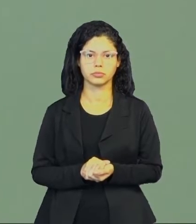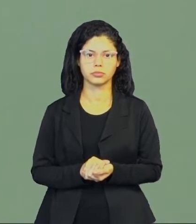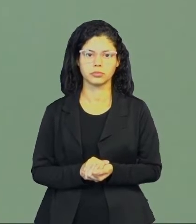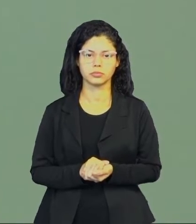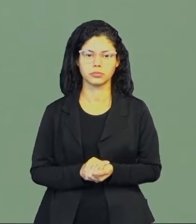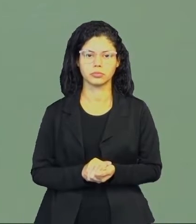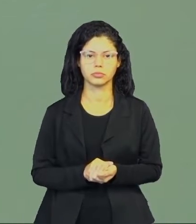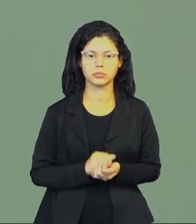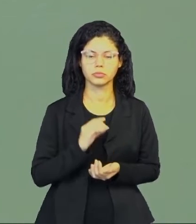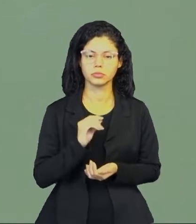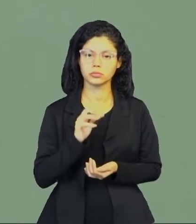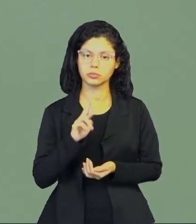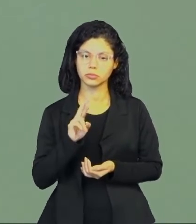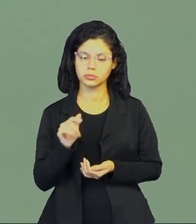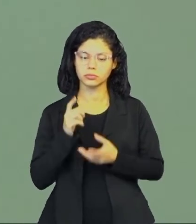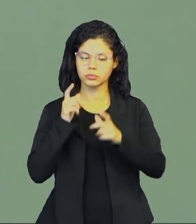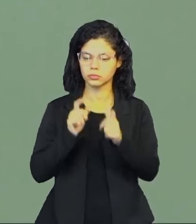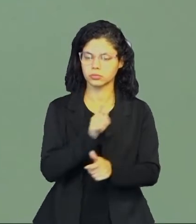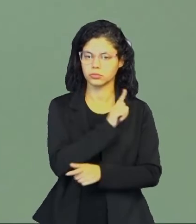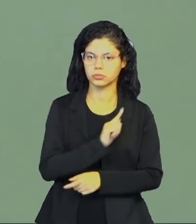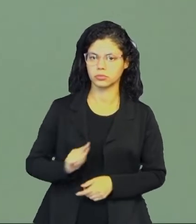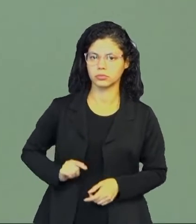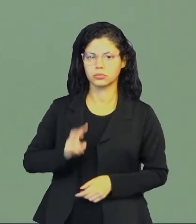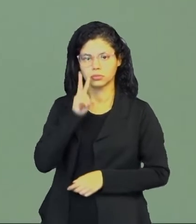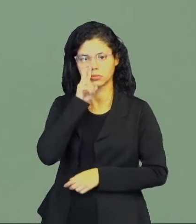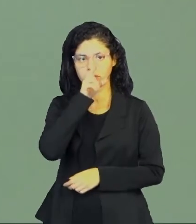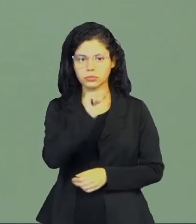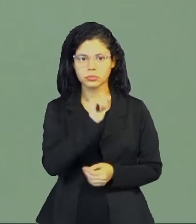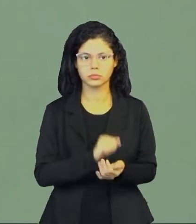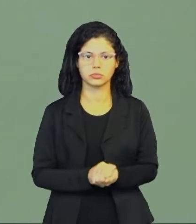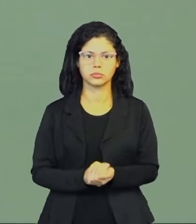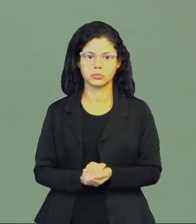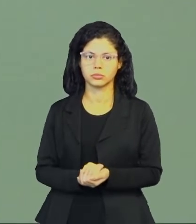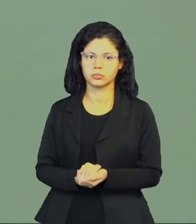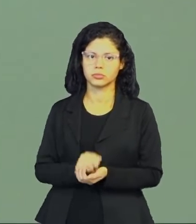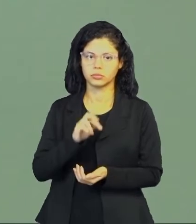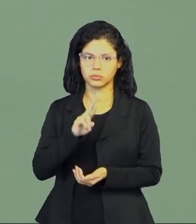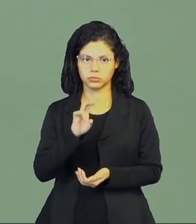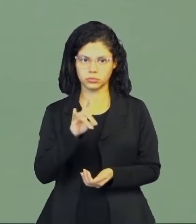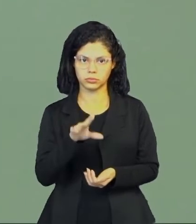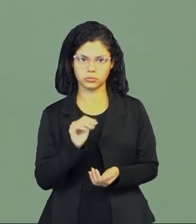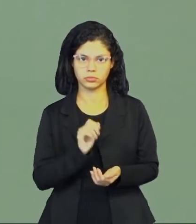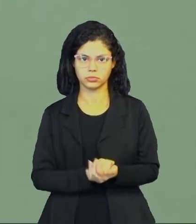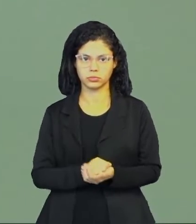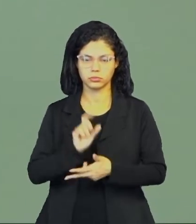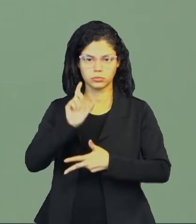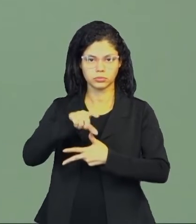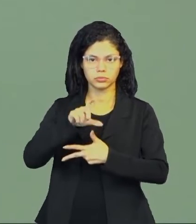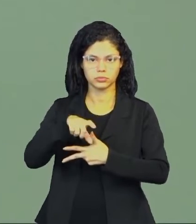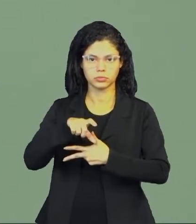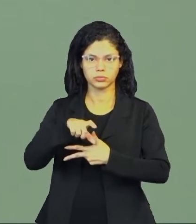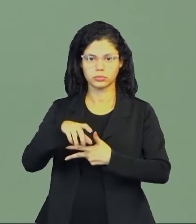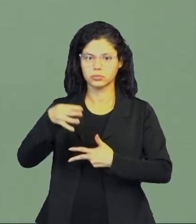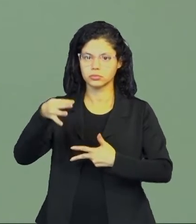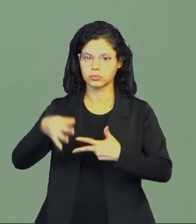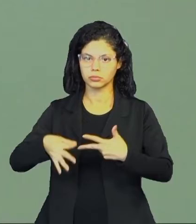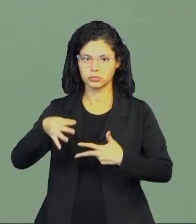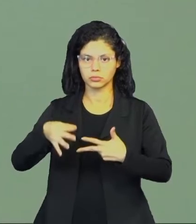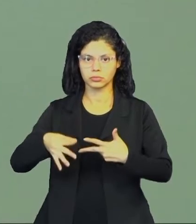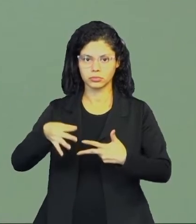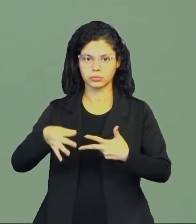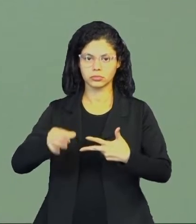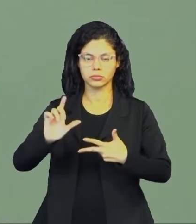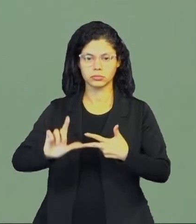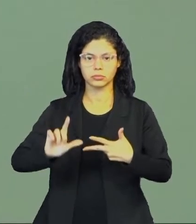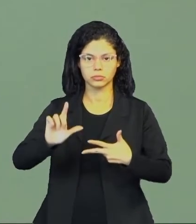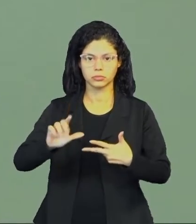uma ótica aonde esses governos, esses poderes, eles se autorregulam, né? Você tem ali o executivo, o judiciário, o legislativo, né?